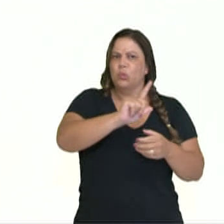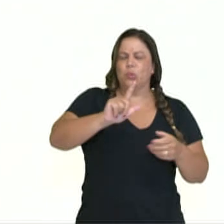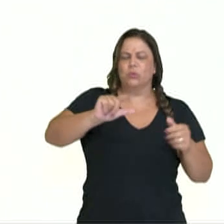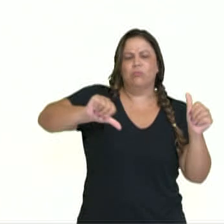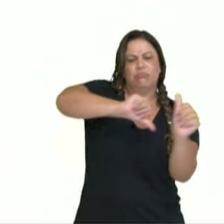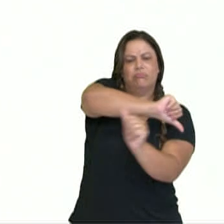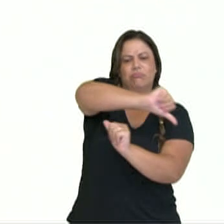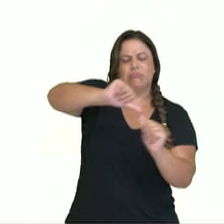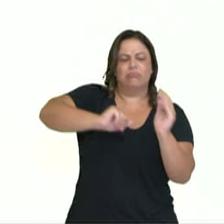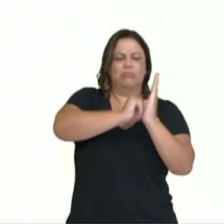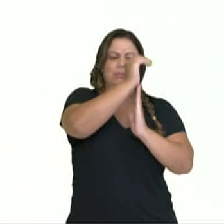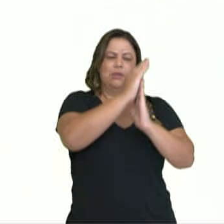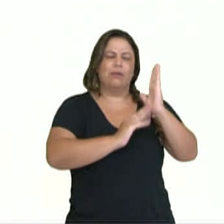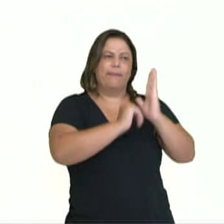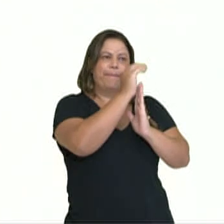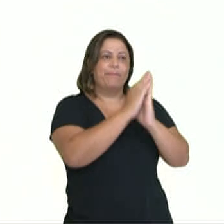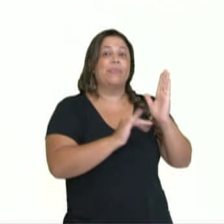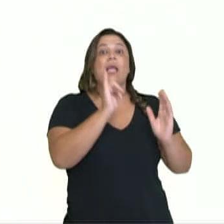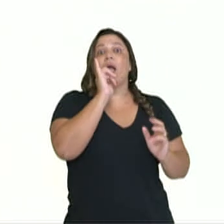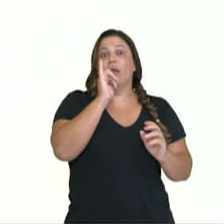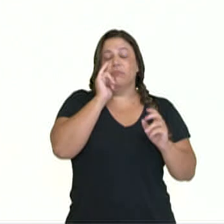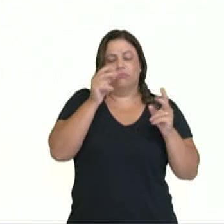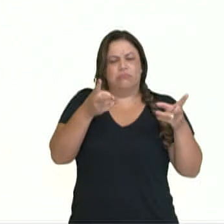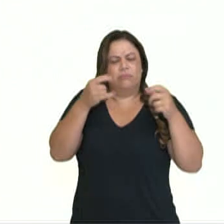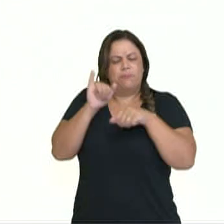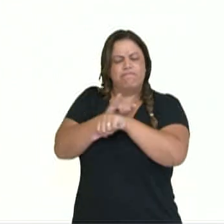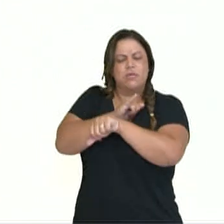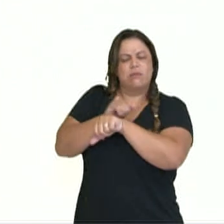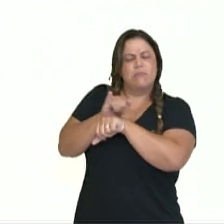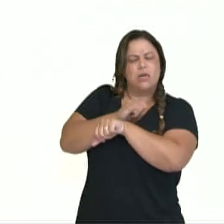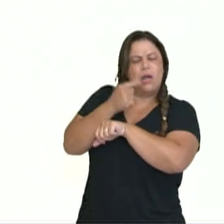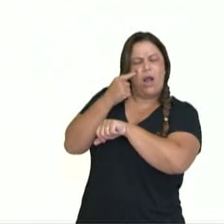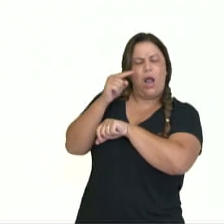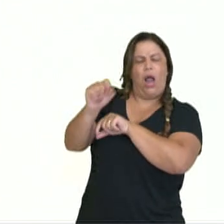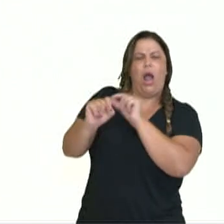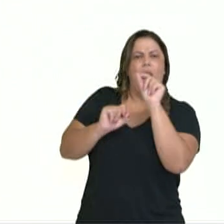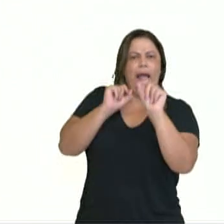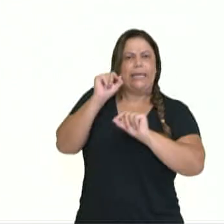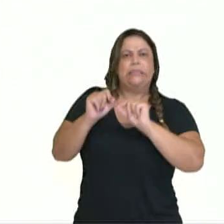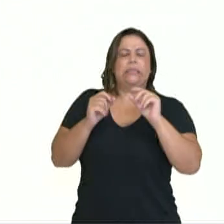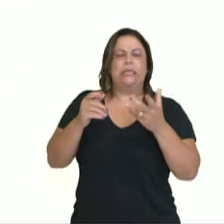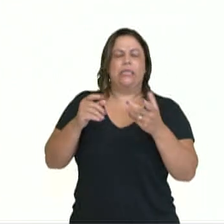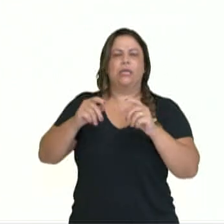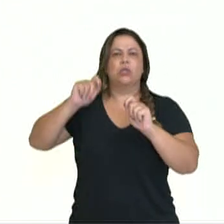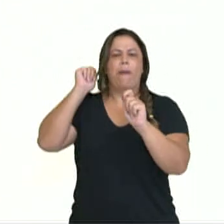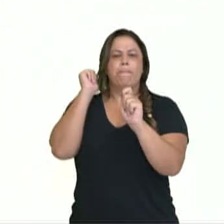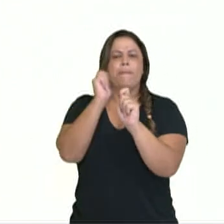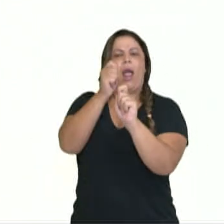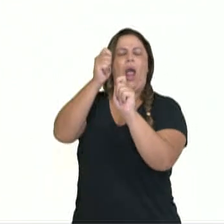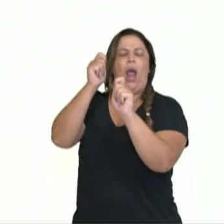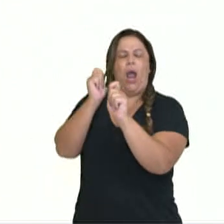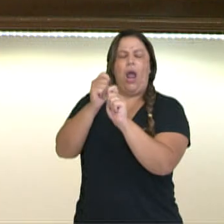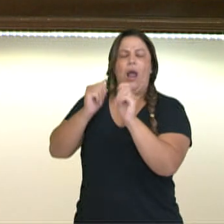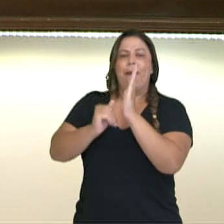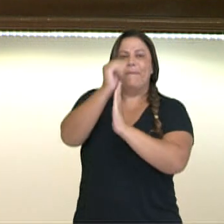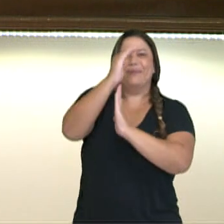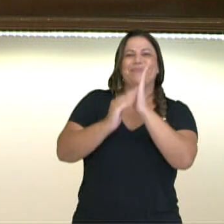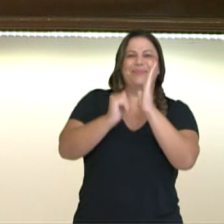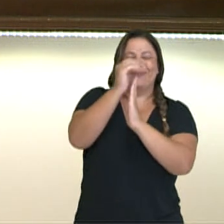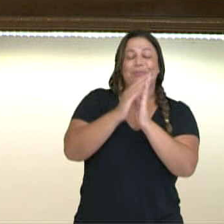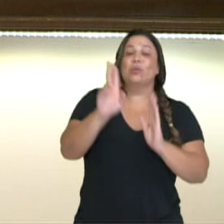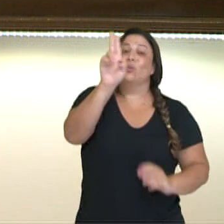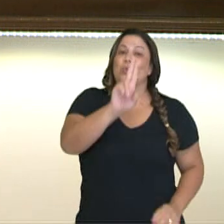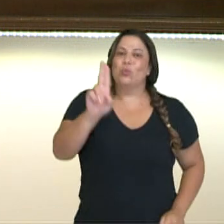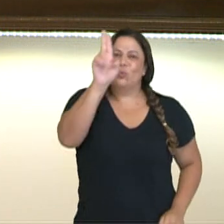pintura. Por exemplo, Masaccio pegou a técnica de Filippo Brunelleschi e furou a parede com a primeira pintura a utilizar